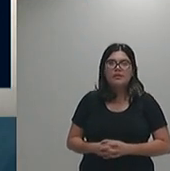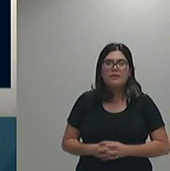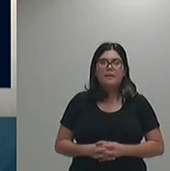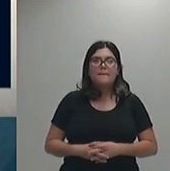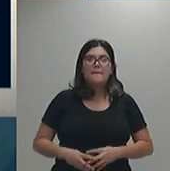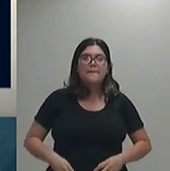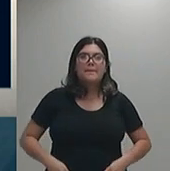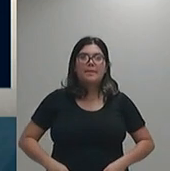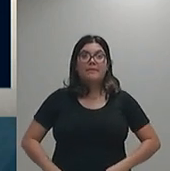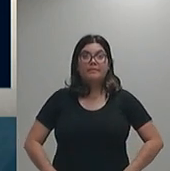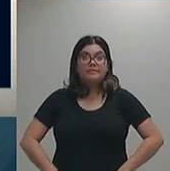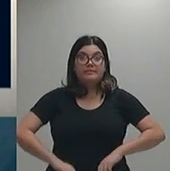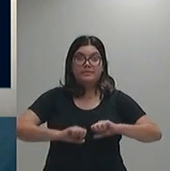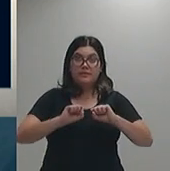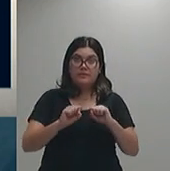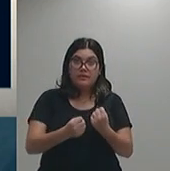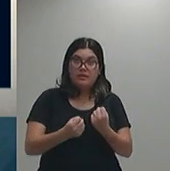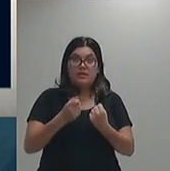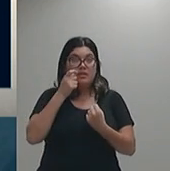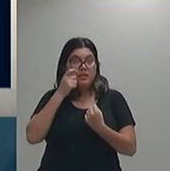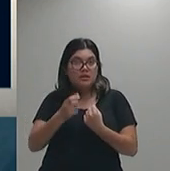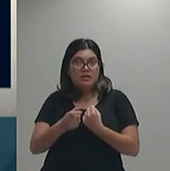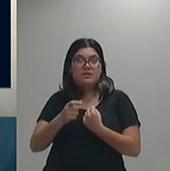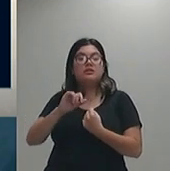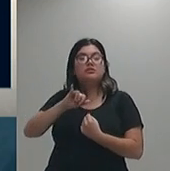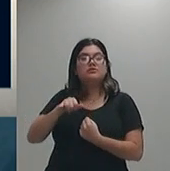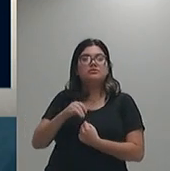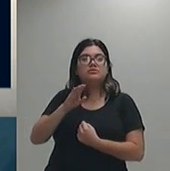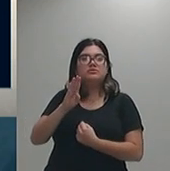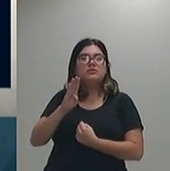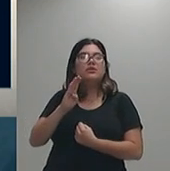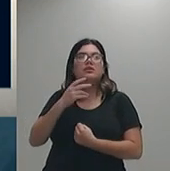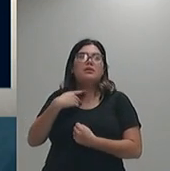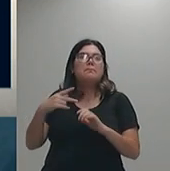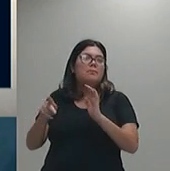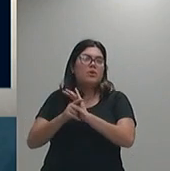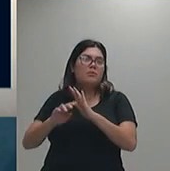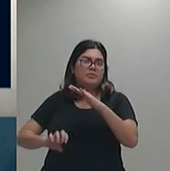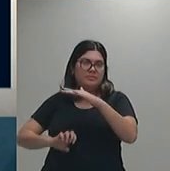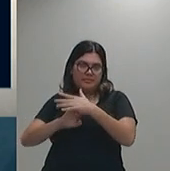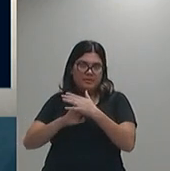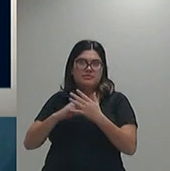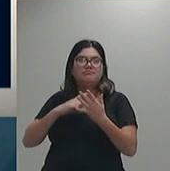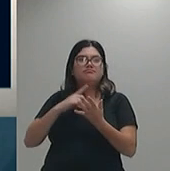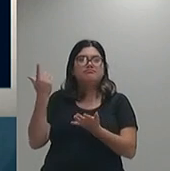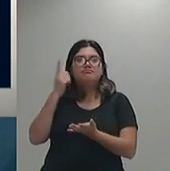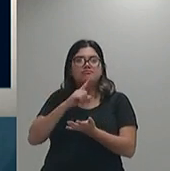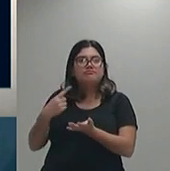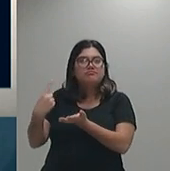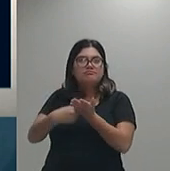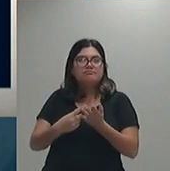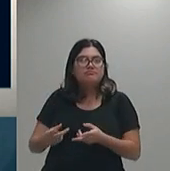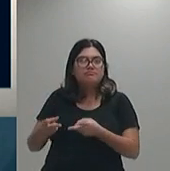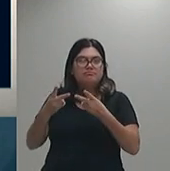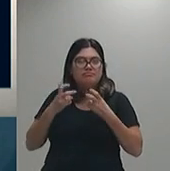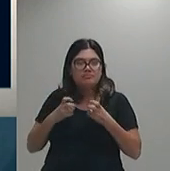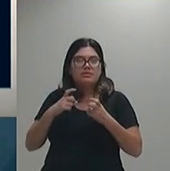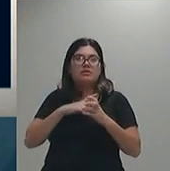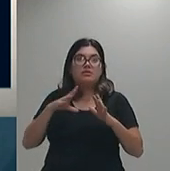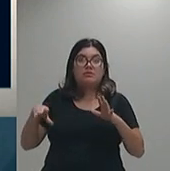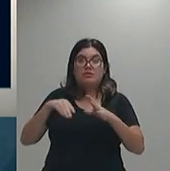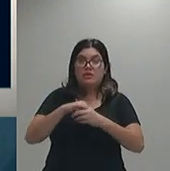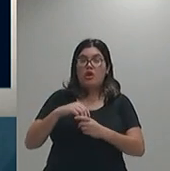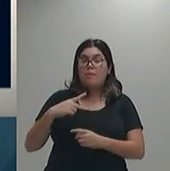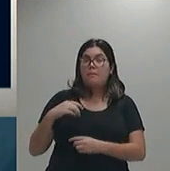defesa dos interesses da própria J da própria companhia reconheceu a impossibilidade de esta vida integrar o polo passivo da ação